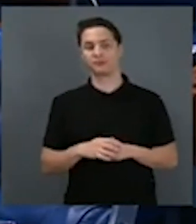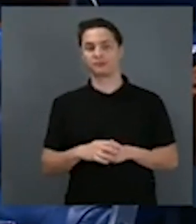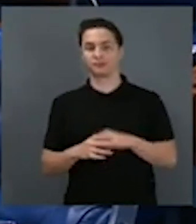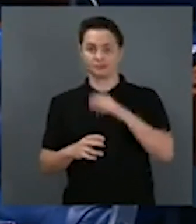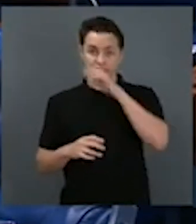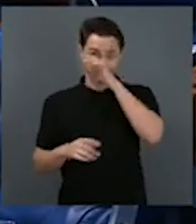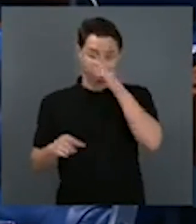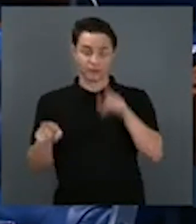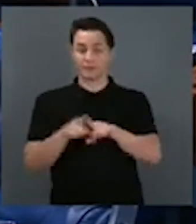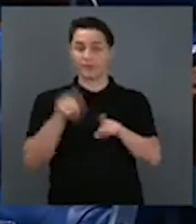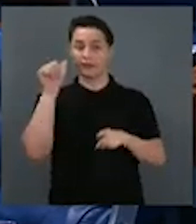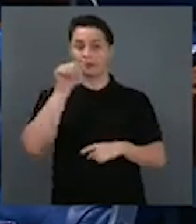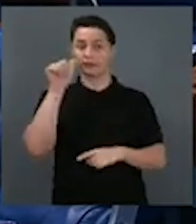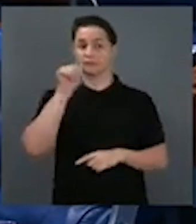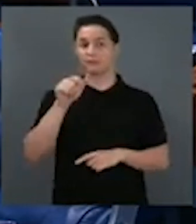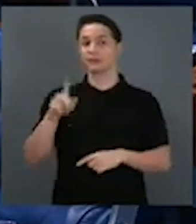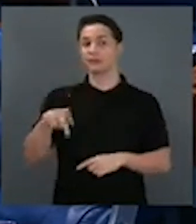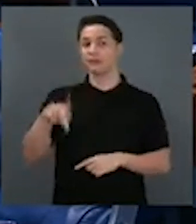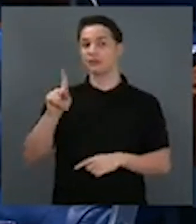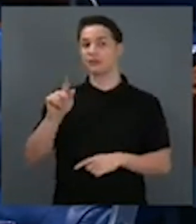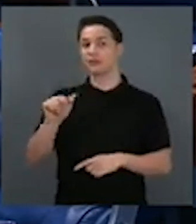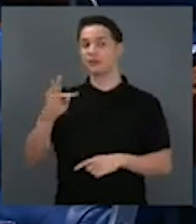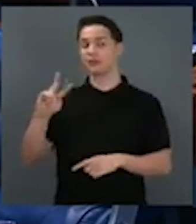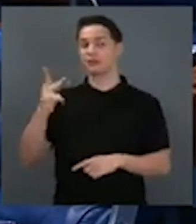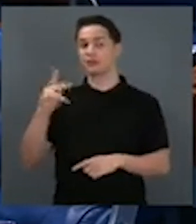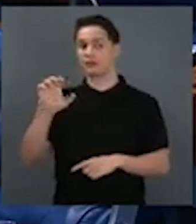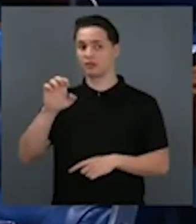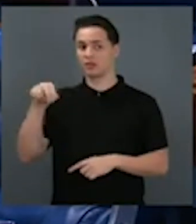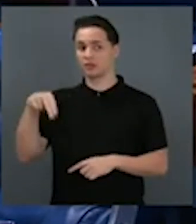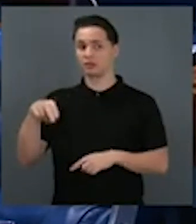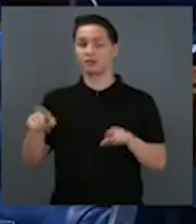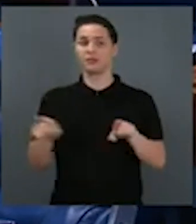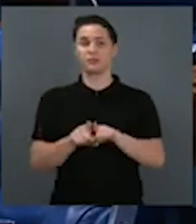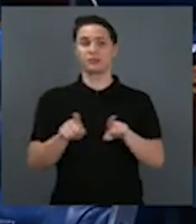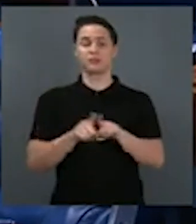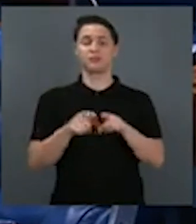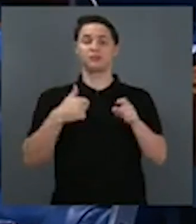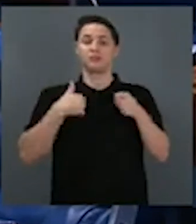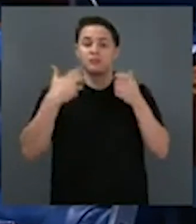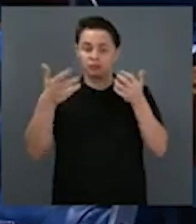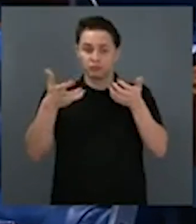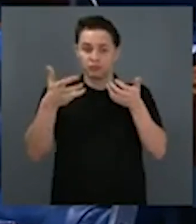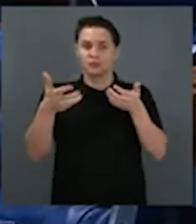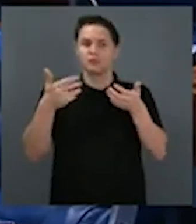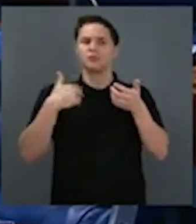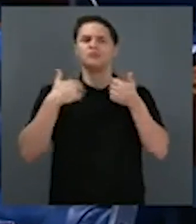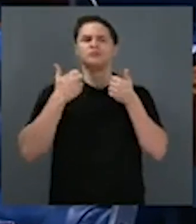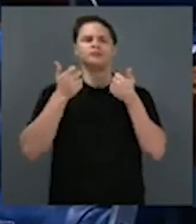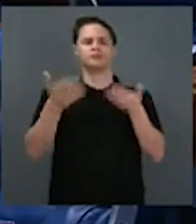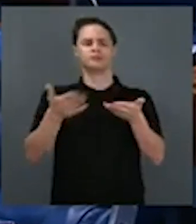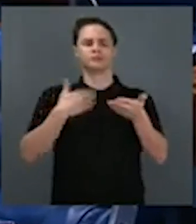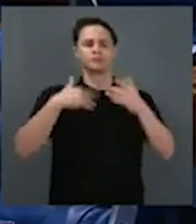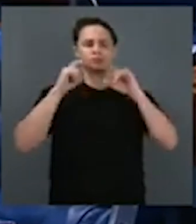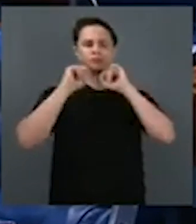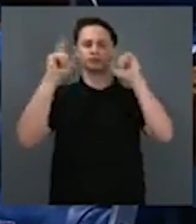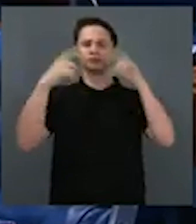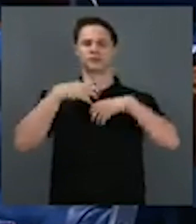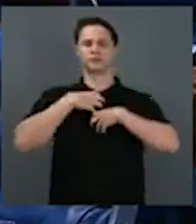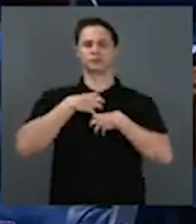ainda a Catherine também da Ceilândia, do judô. Então, eu quero aqui manifestar o registro aqui da